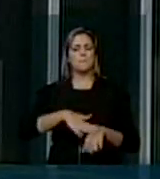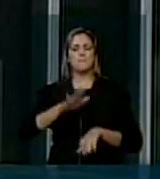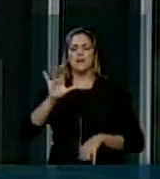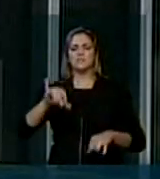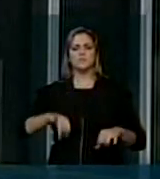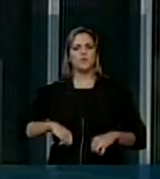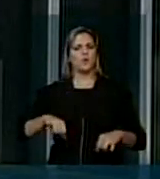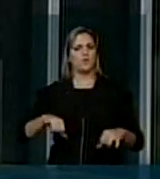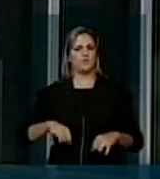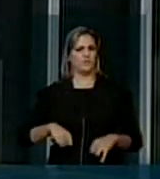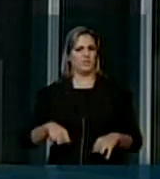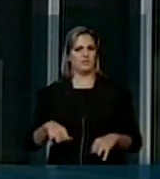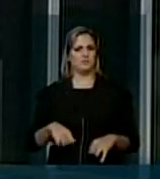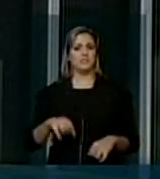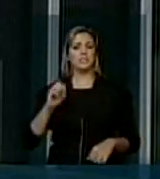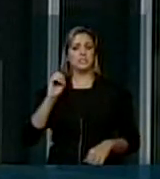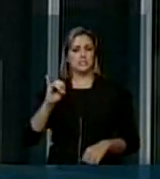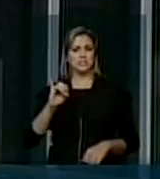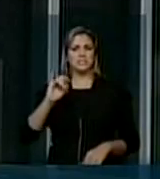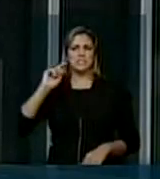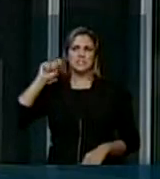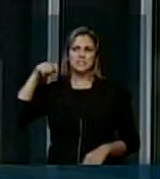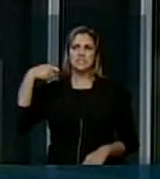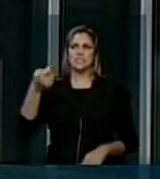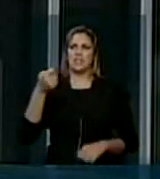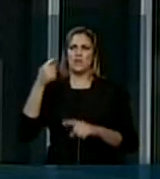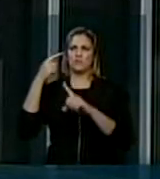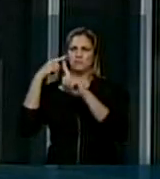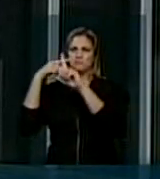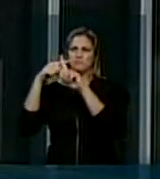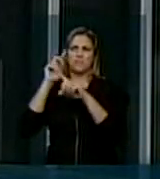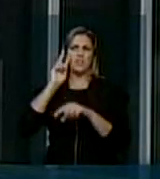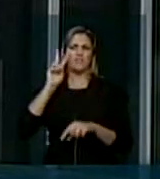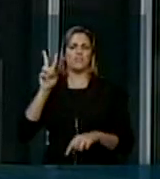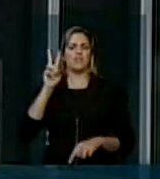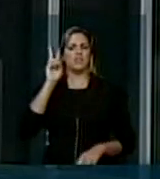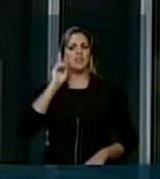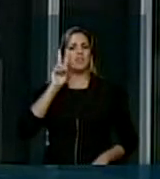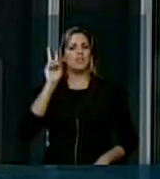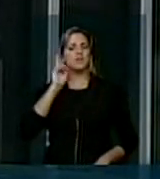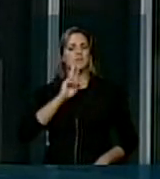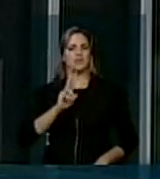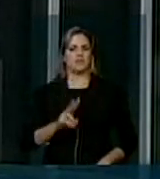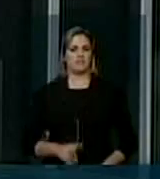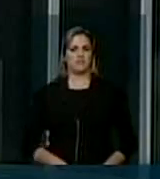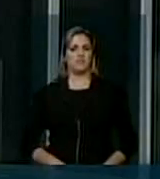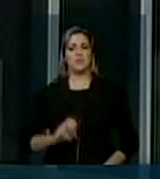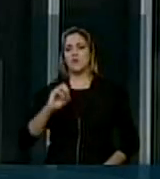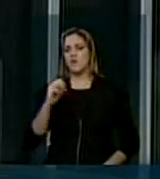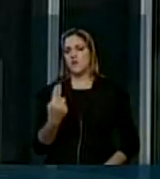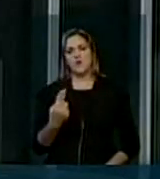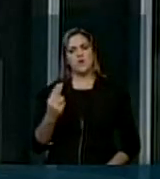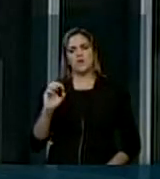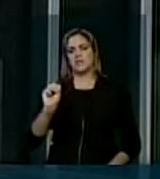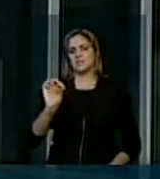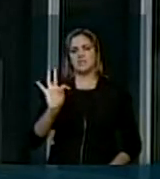ele está aqui presente, representado nesse símbolo, ou no plenário da Suprema